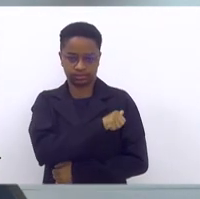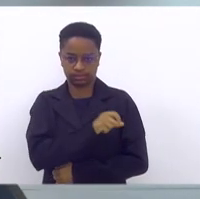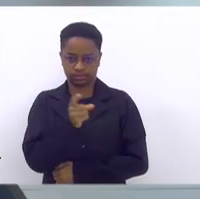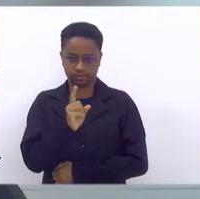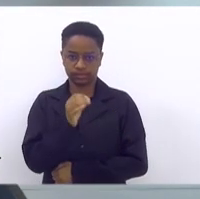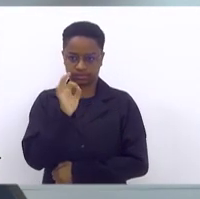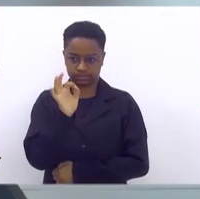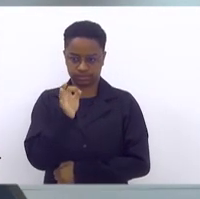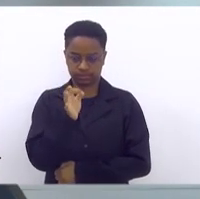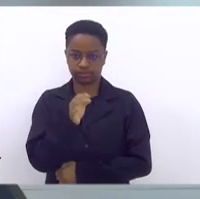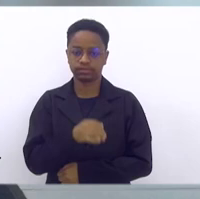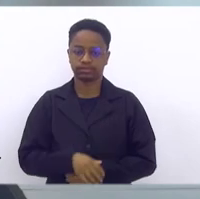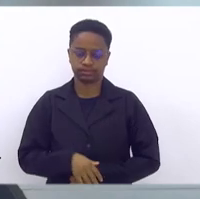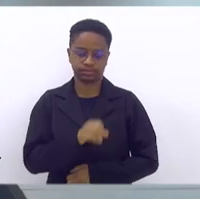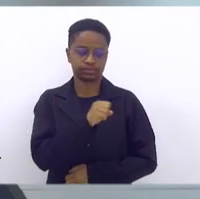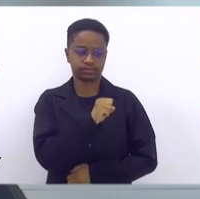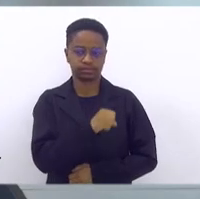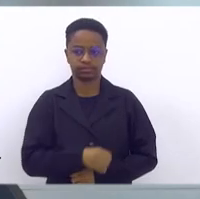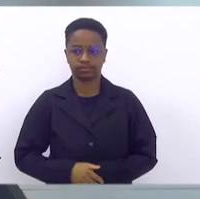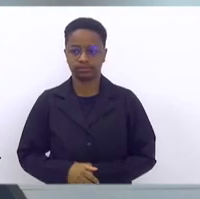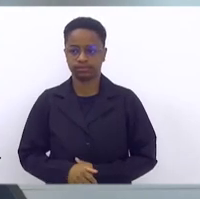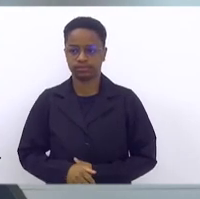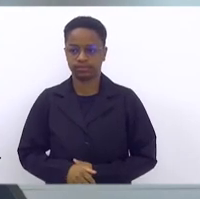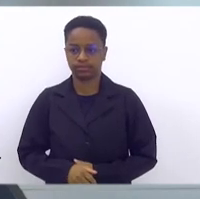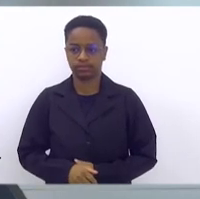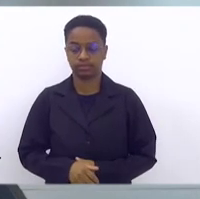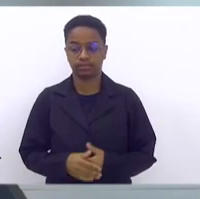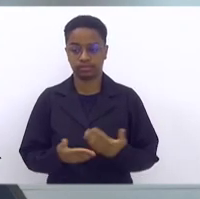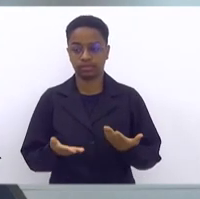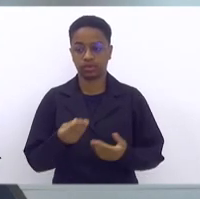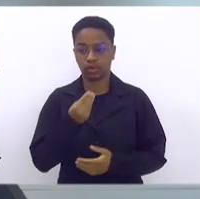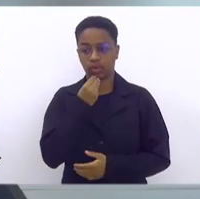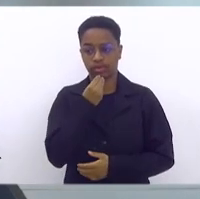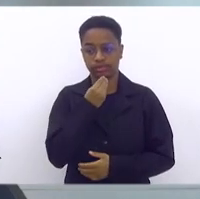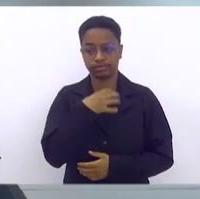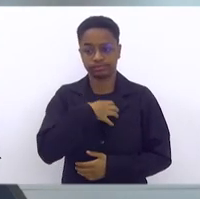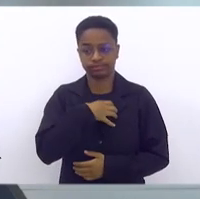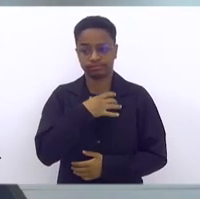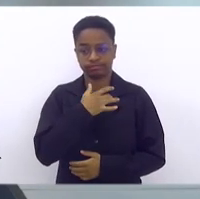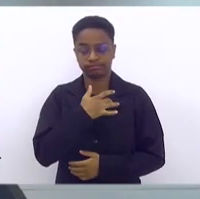Rafael? Exato. Que, evidentemente, é uma pena, né?